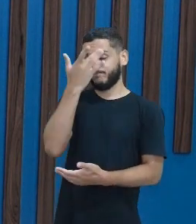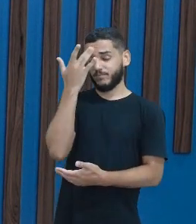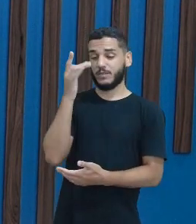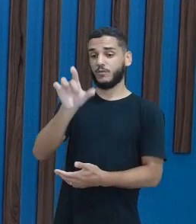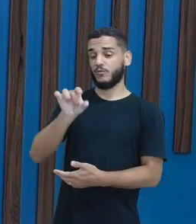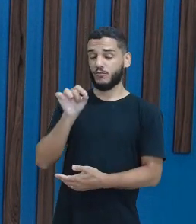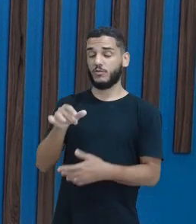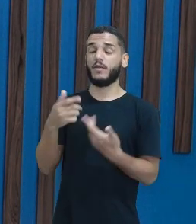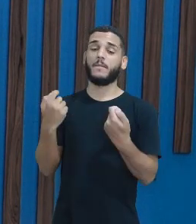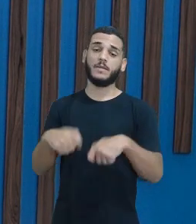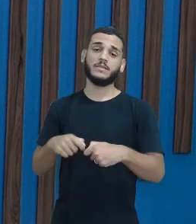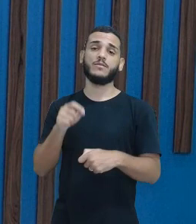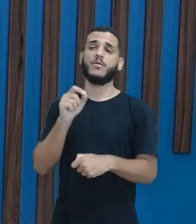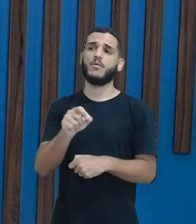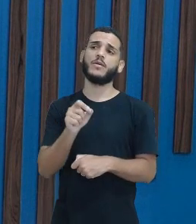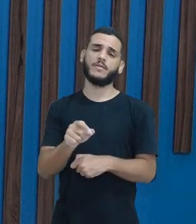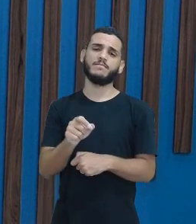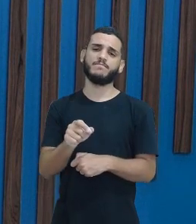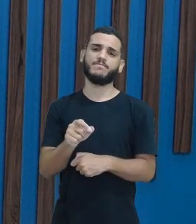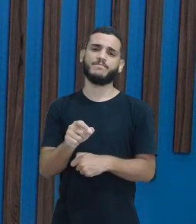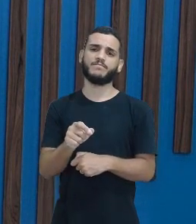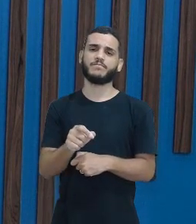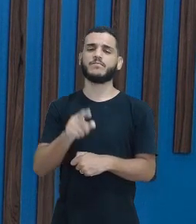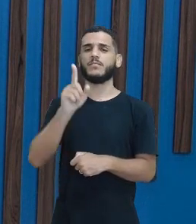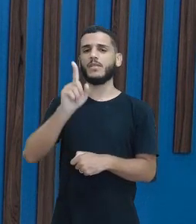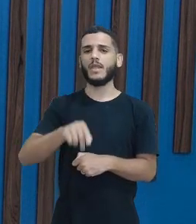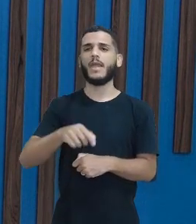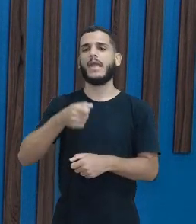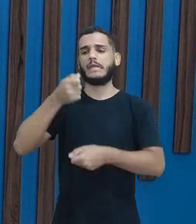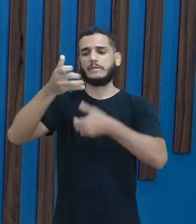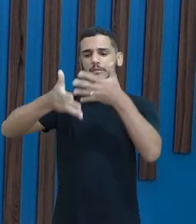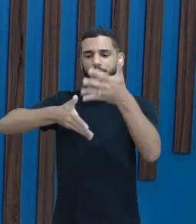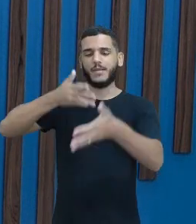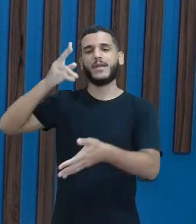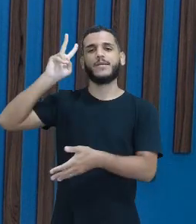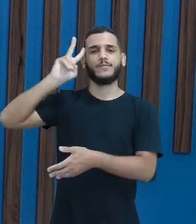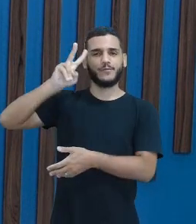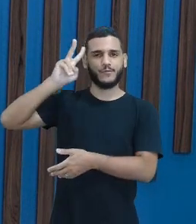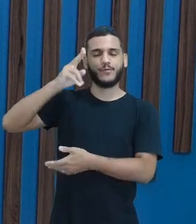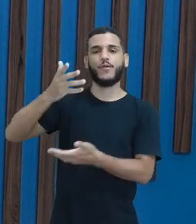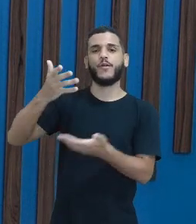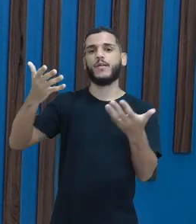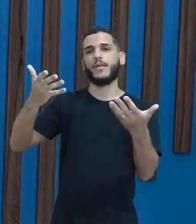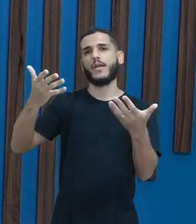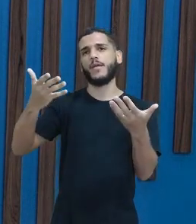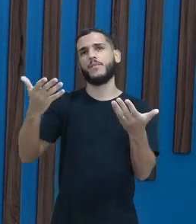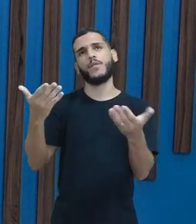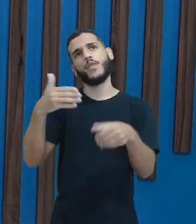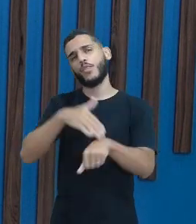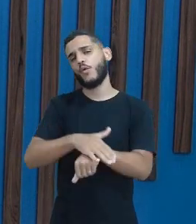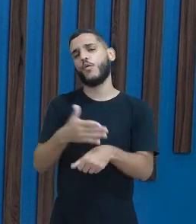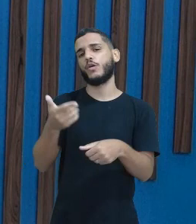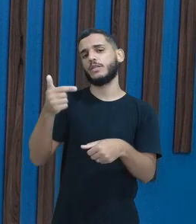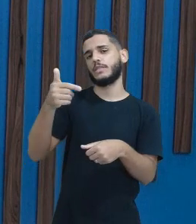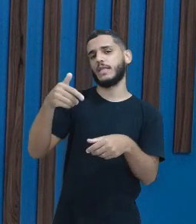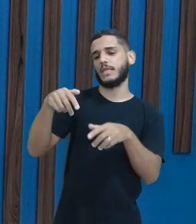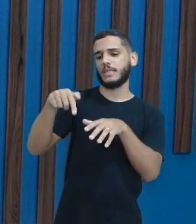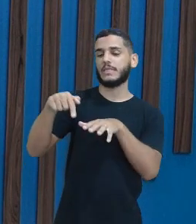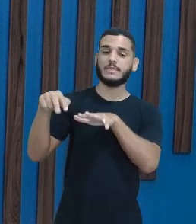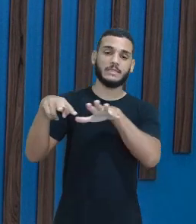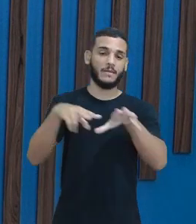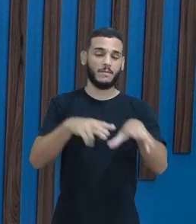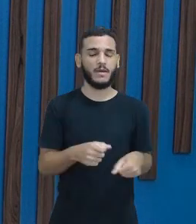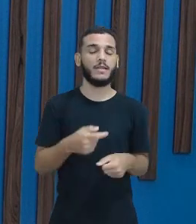pessoas, vão ser os contadores de história nesta noite ou nesta semana. Que tal